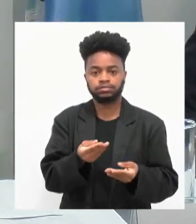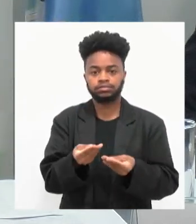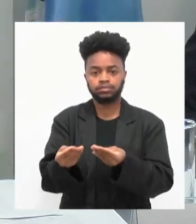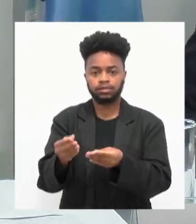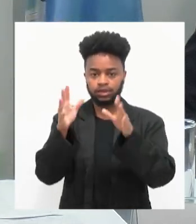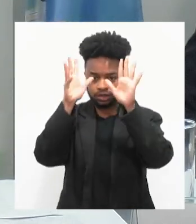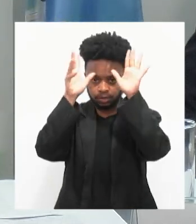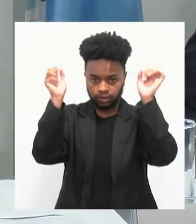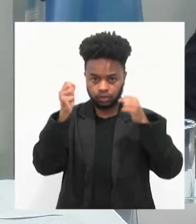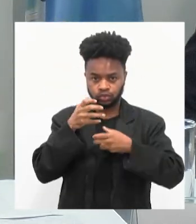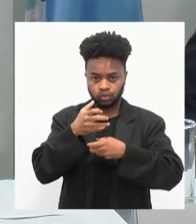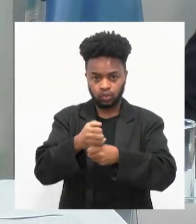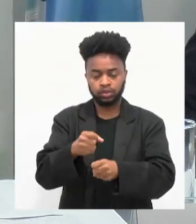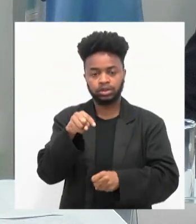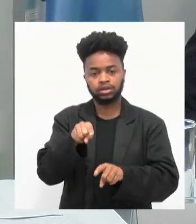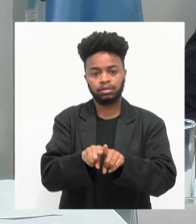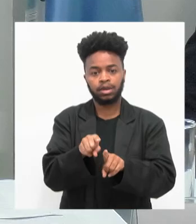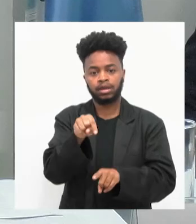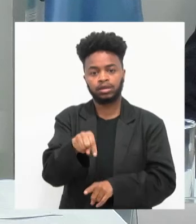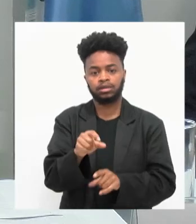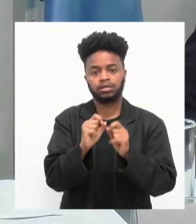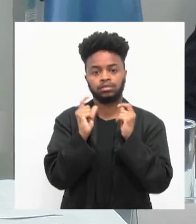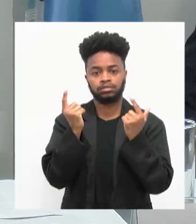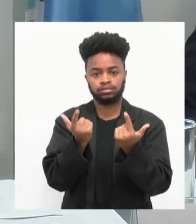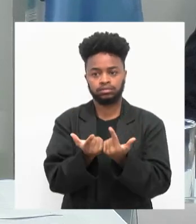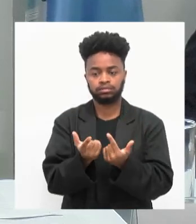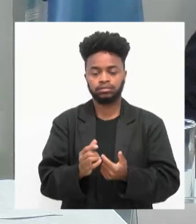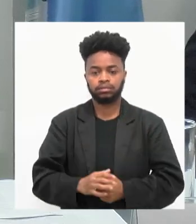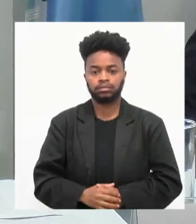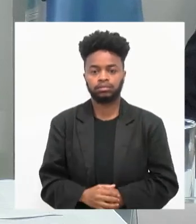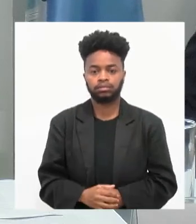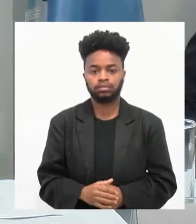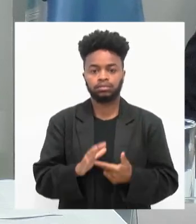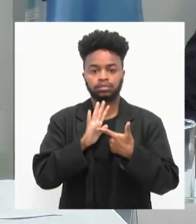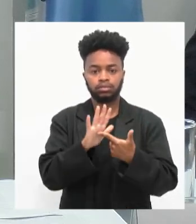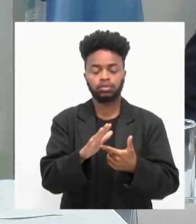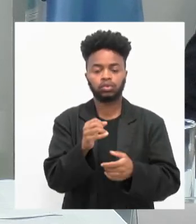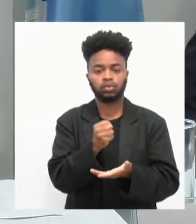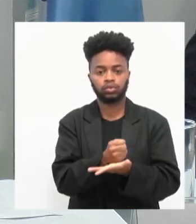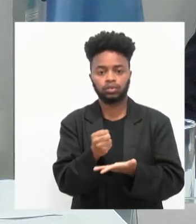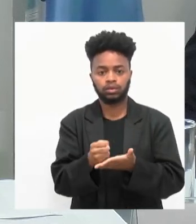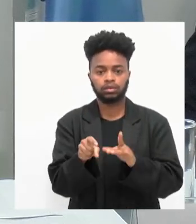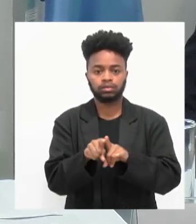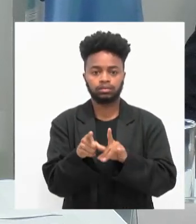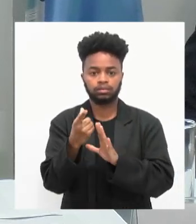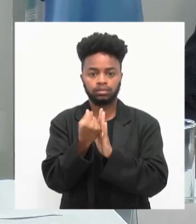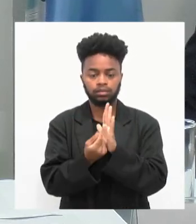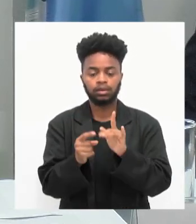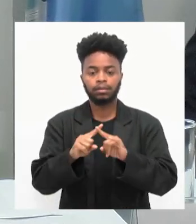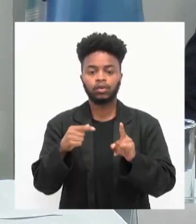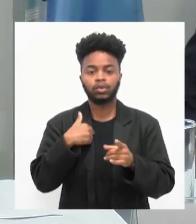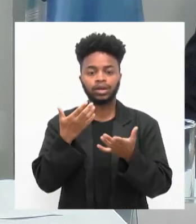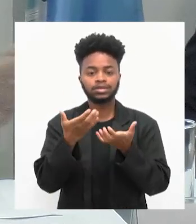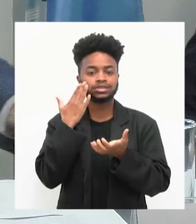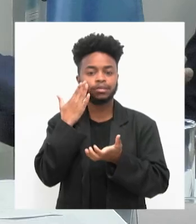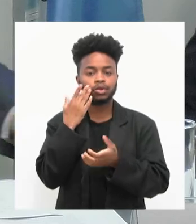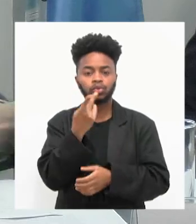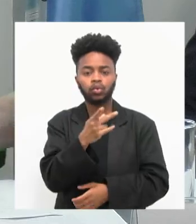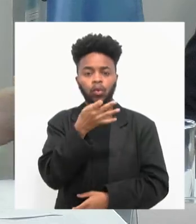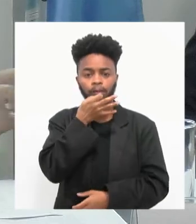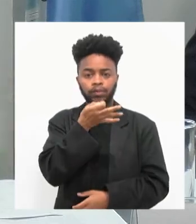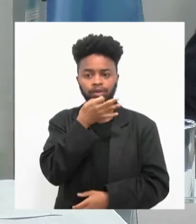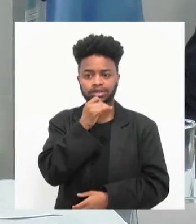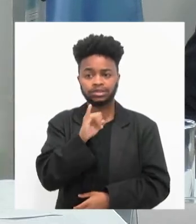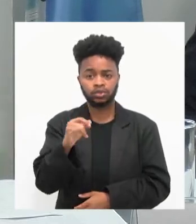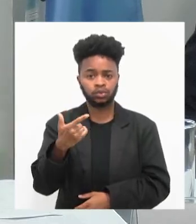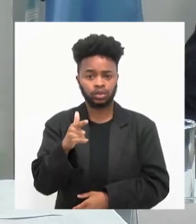comissão dessa casa de contratos, né, de orçamento, enfim. Mas queria saber do senhor, se não tivesse esse